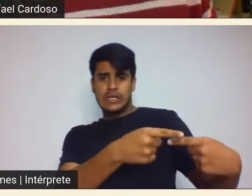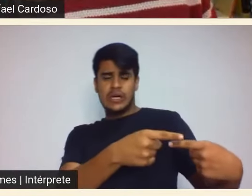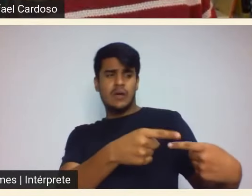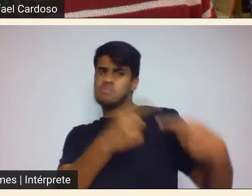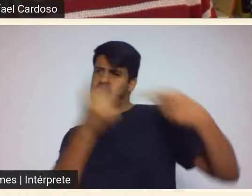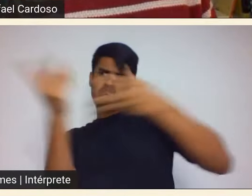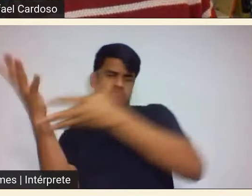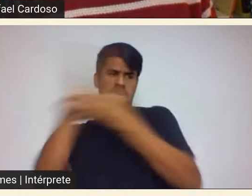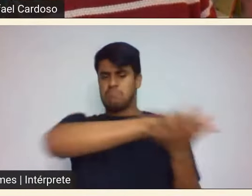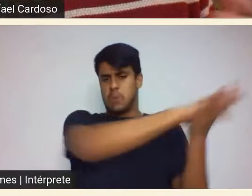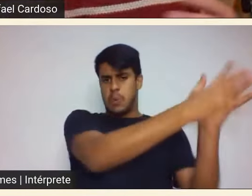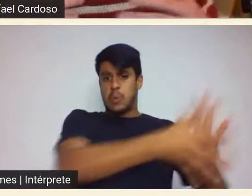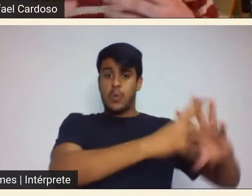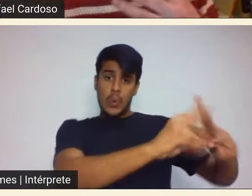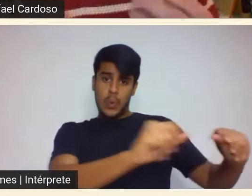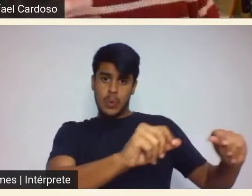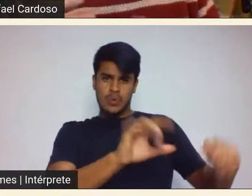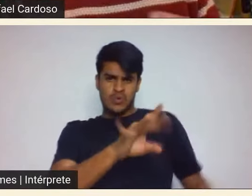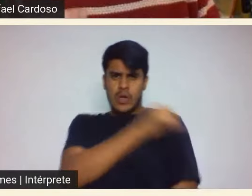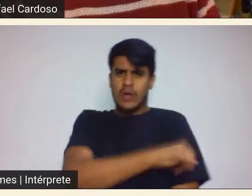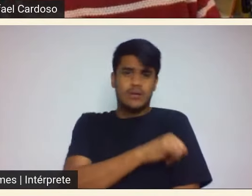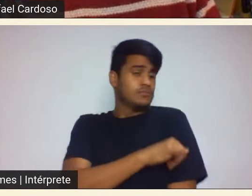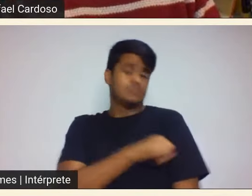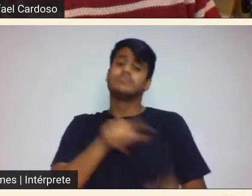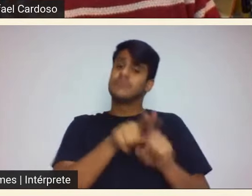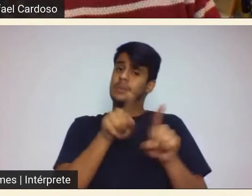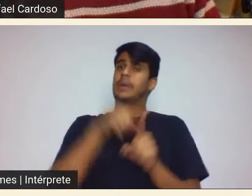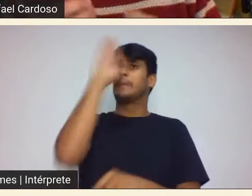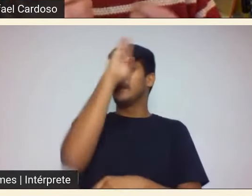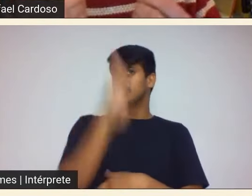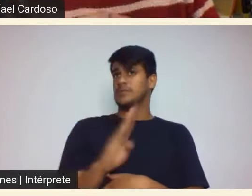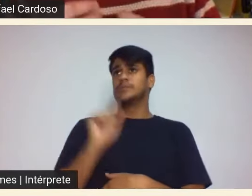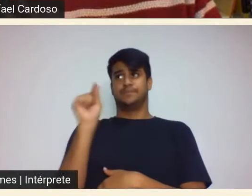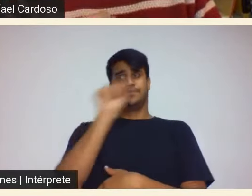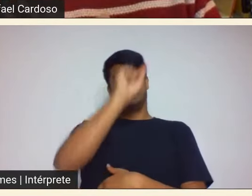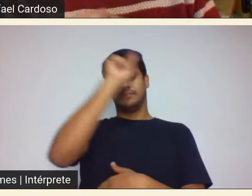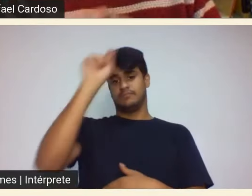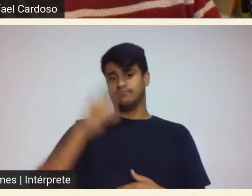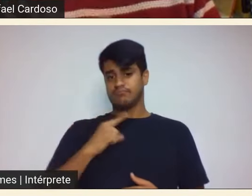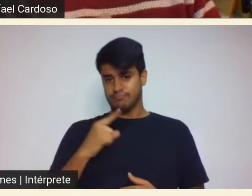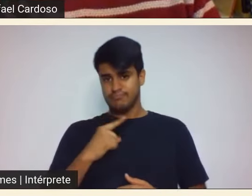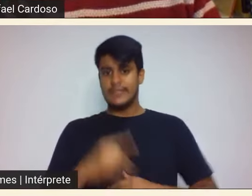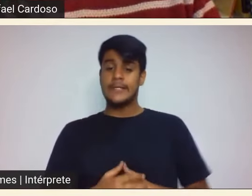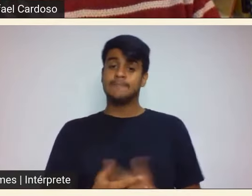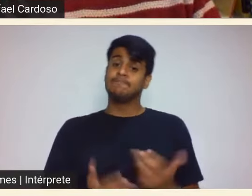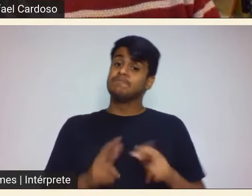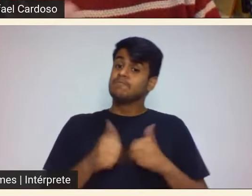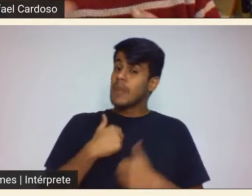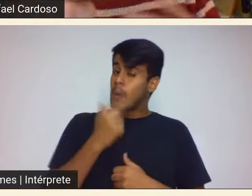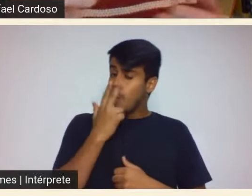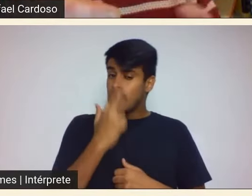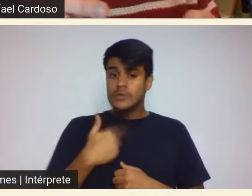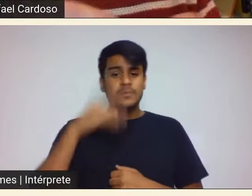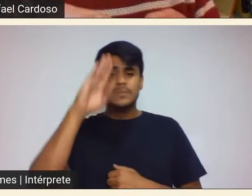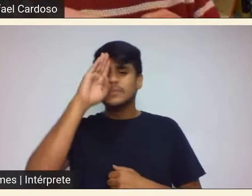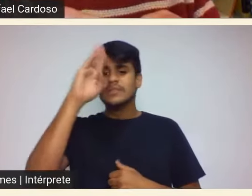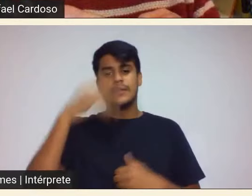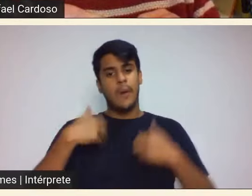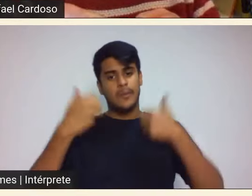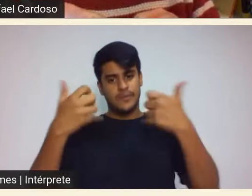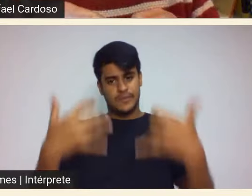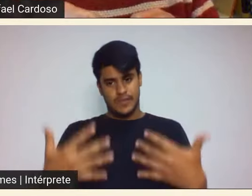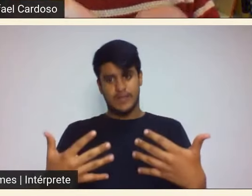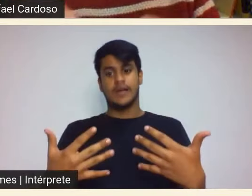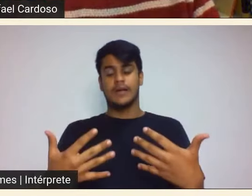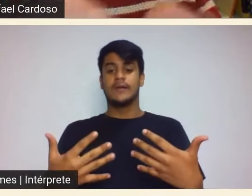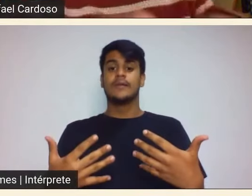como em outras regiões do Brasil. Então, temos aí, eu acho que essa é a questão-chave da minha fala e é o